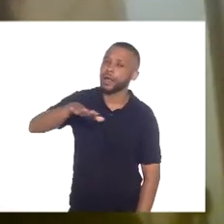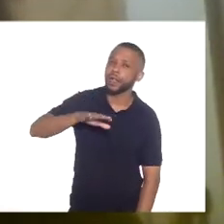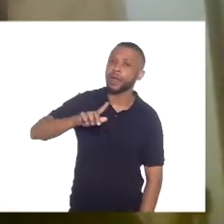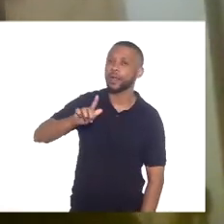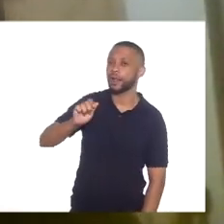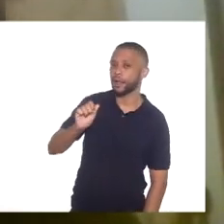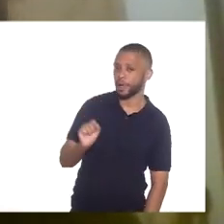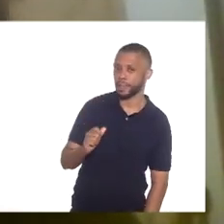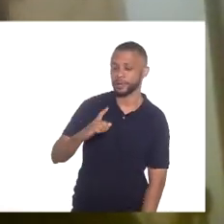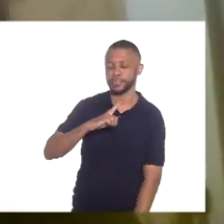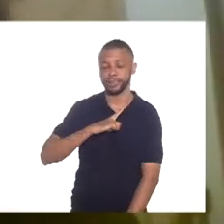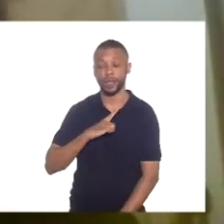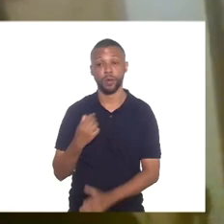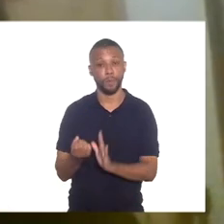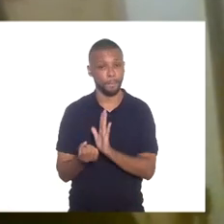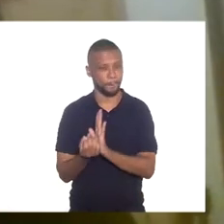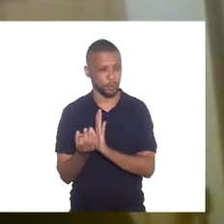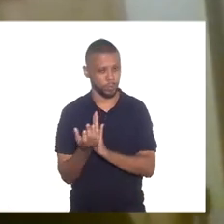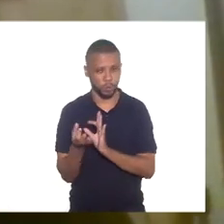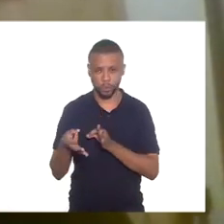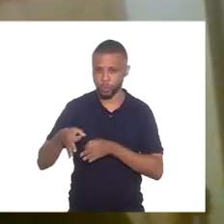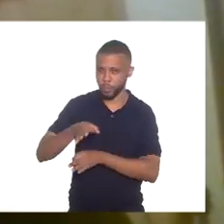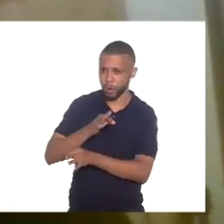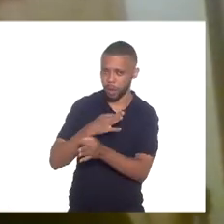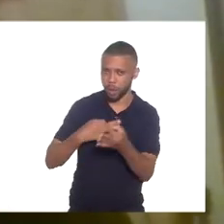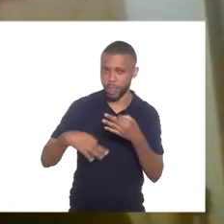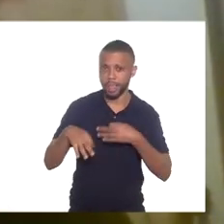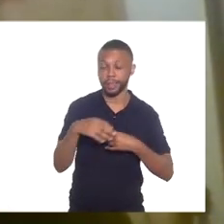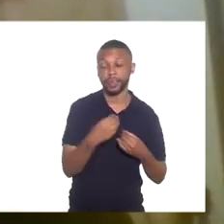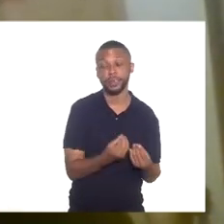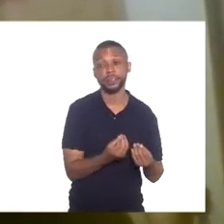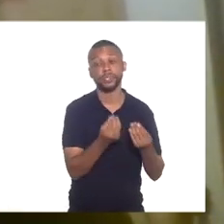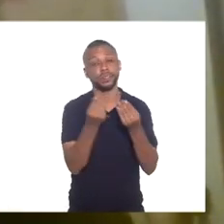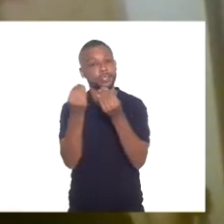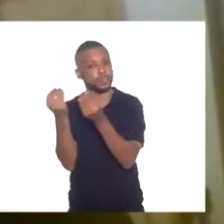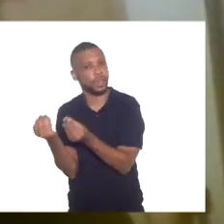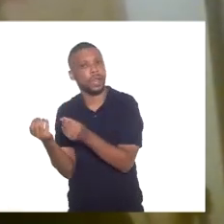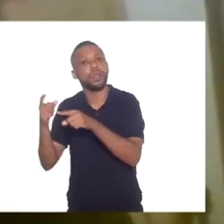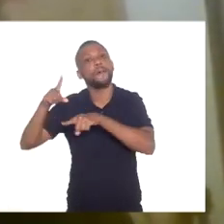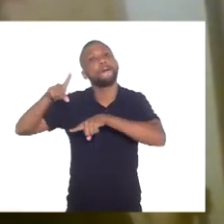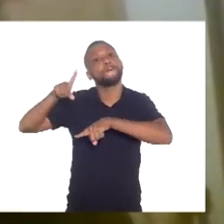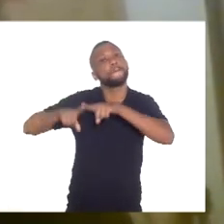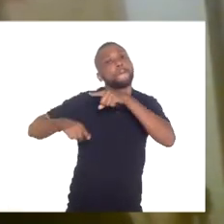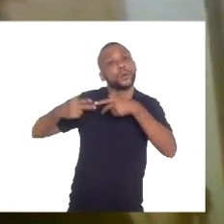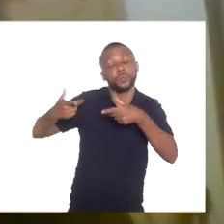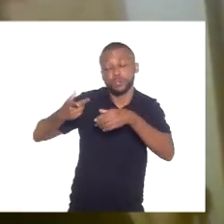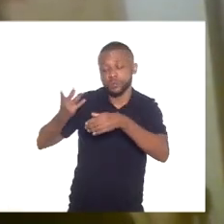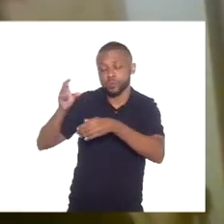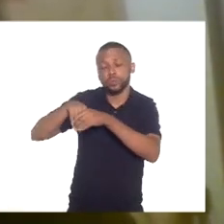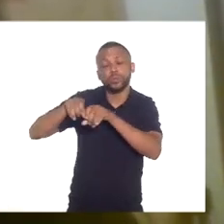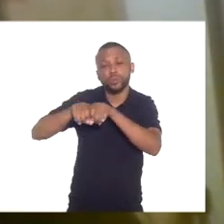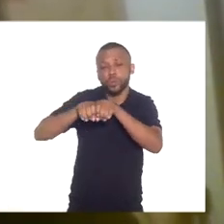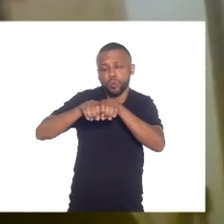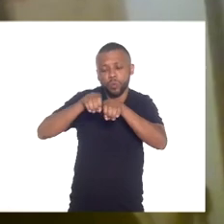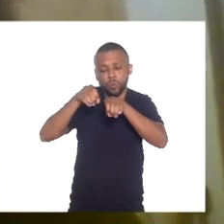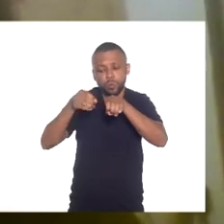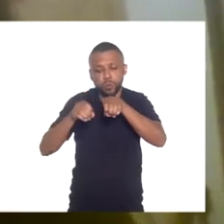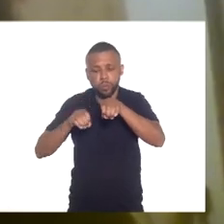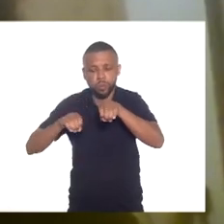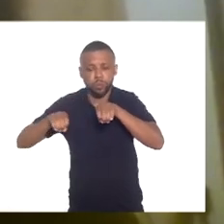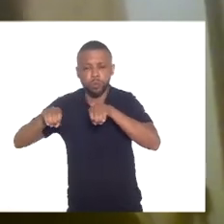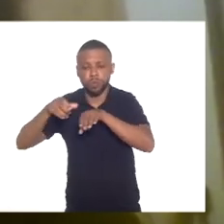um produtor de molécula que entrega para um transportador, que põe o gás num duto de transporte.